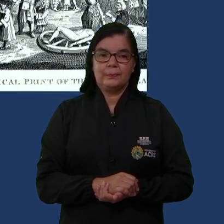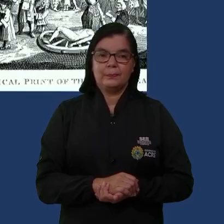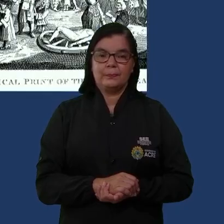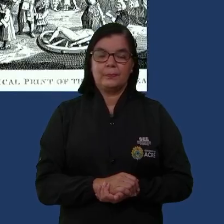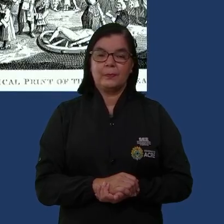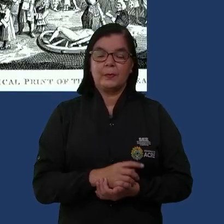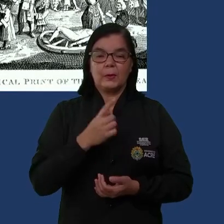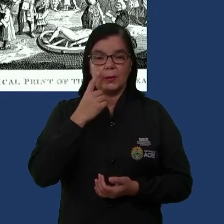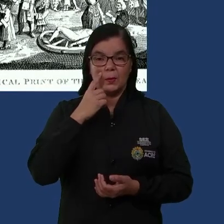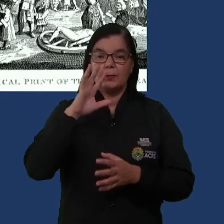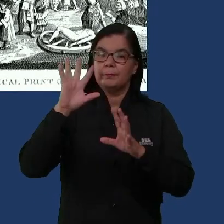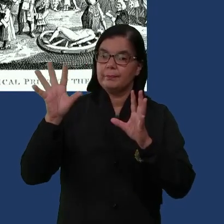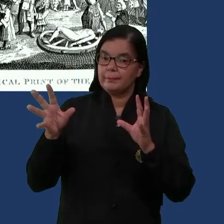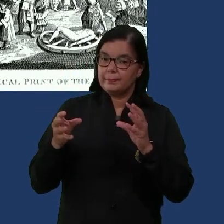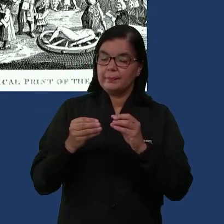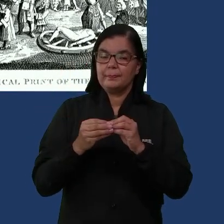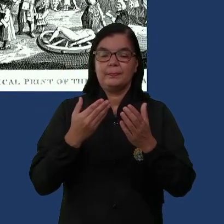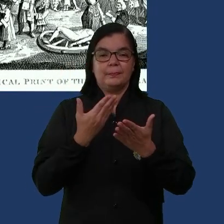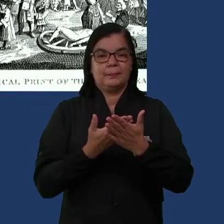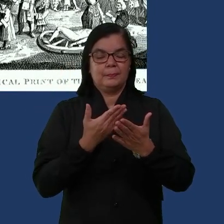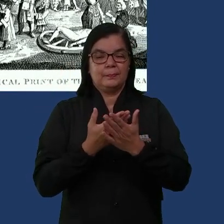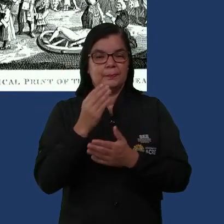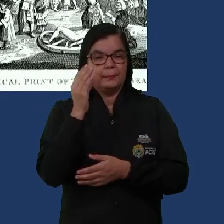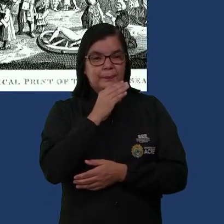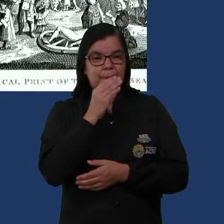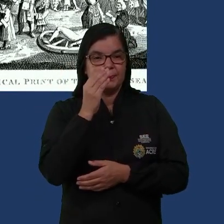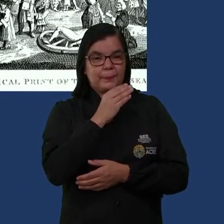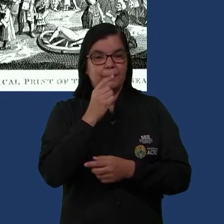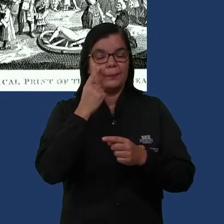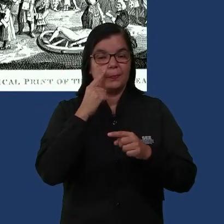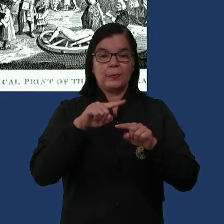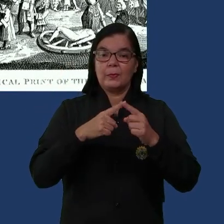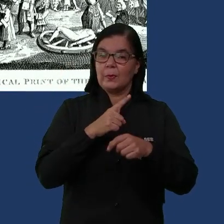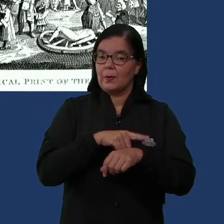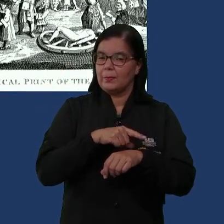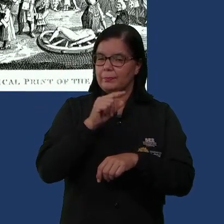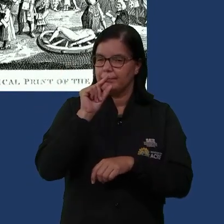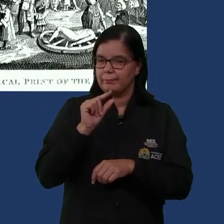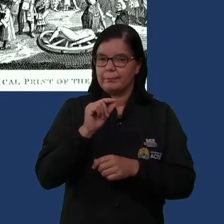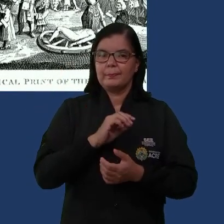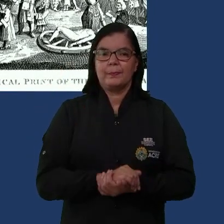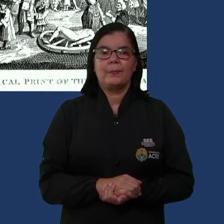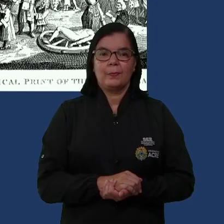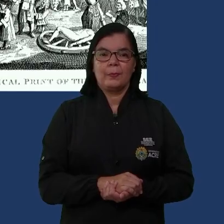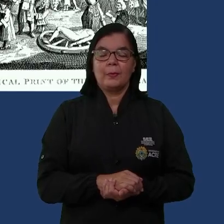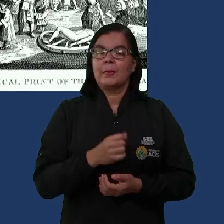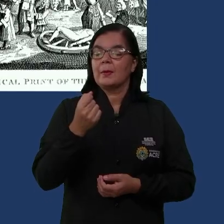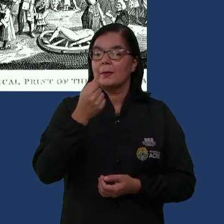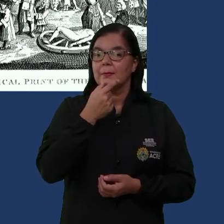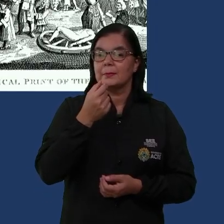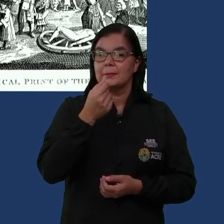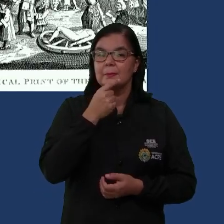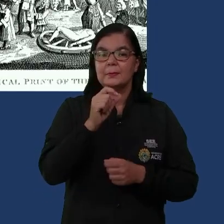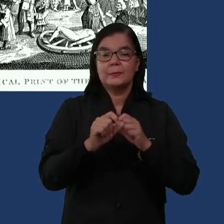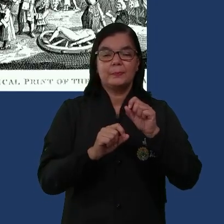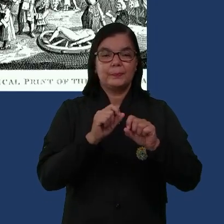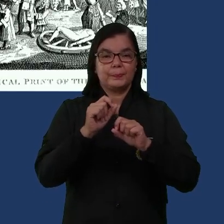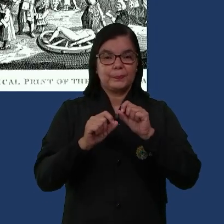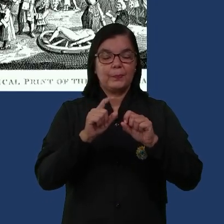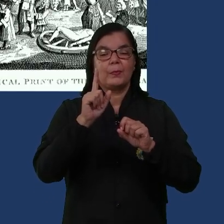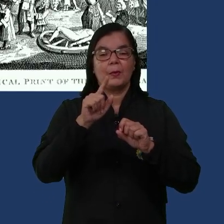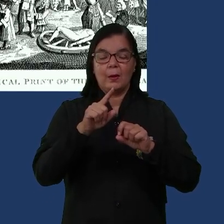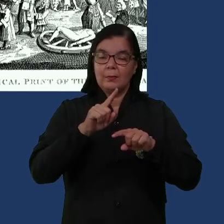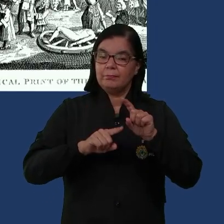Então, gente, vamos recapitular a nossa aula aqui bem rapidinho, porque o nosso tempo está pouco. A paródia, ela é